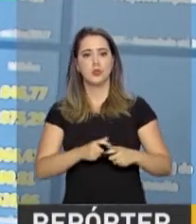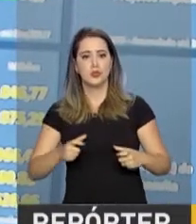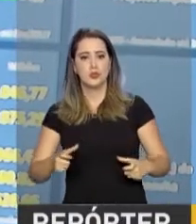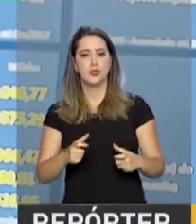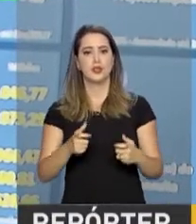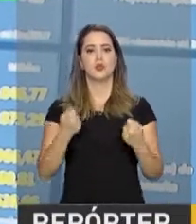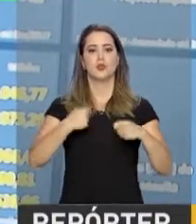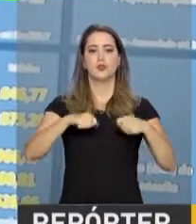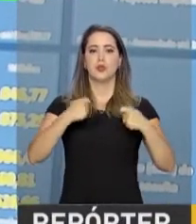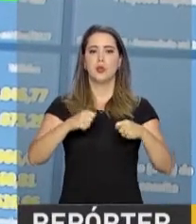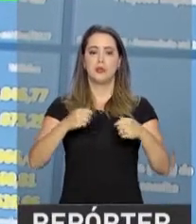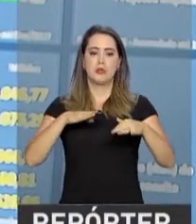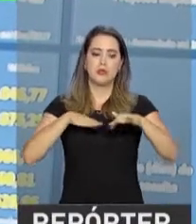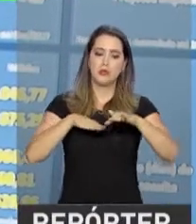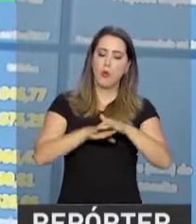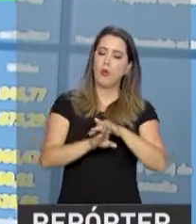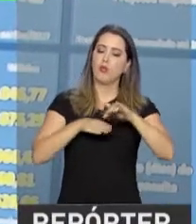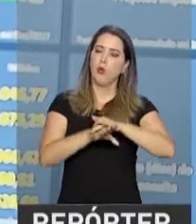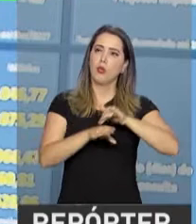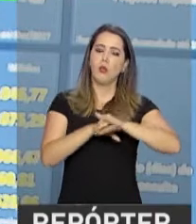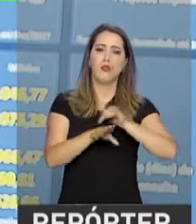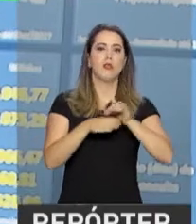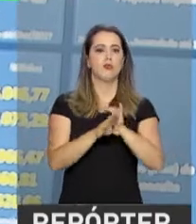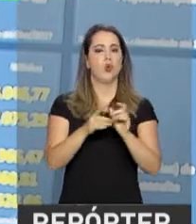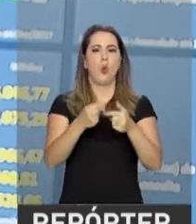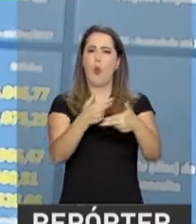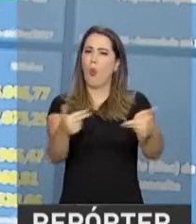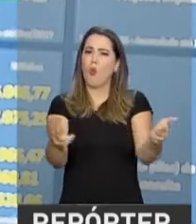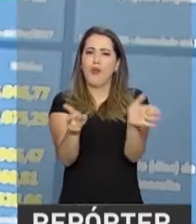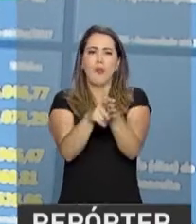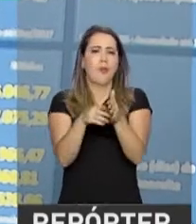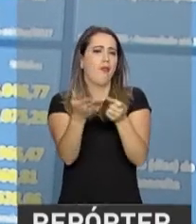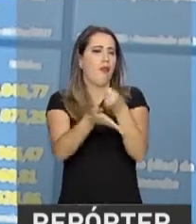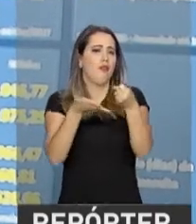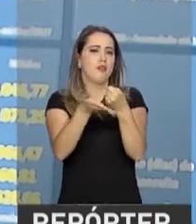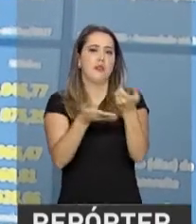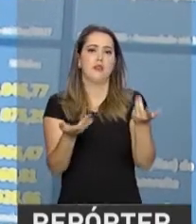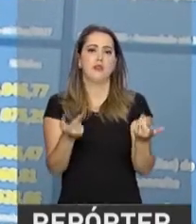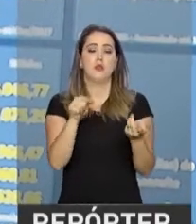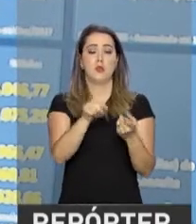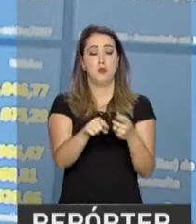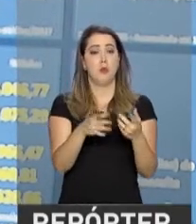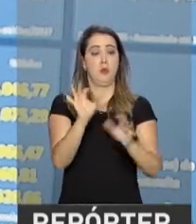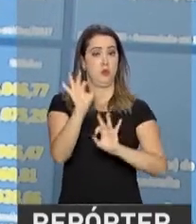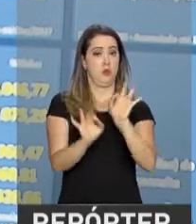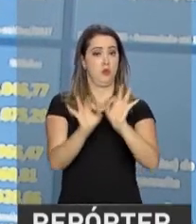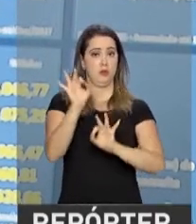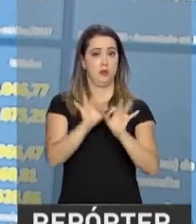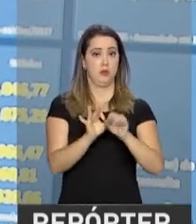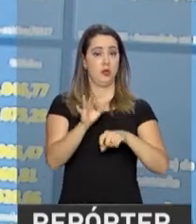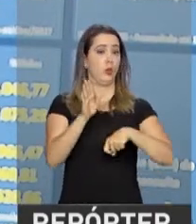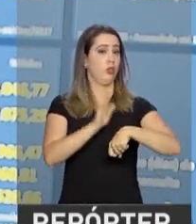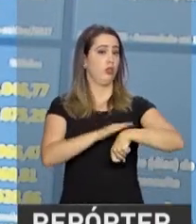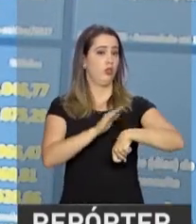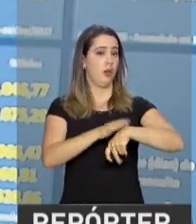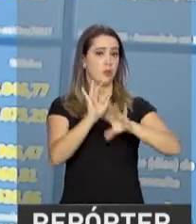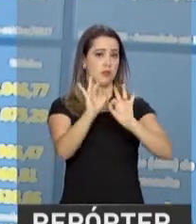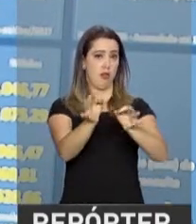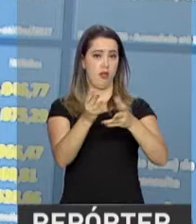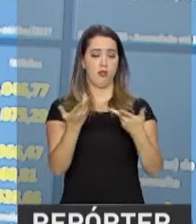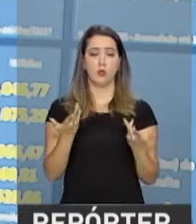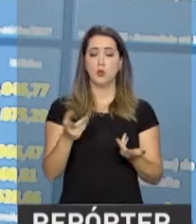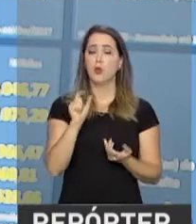toques de guarda de materiais por uma estrutura just-in-time o que significa isso os materiais serão